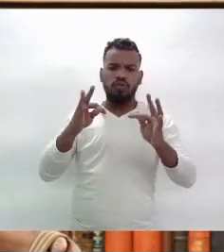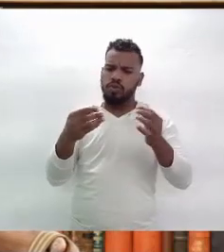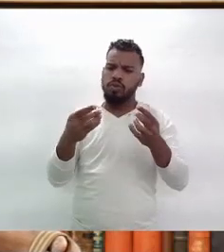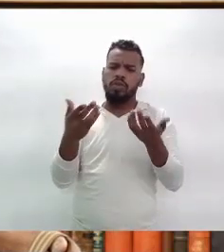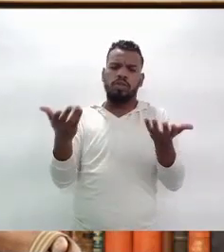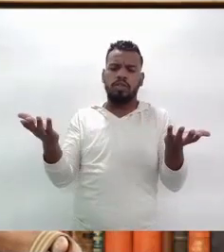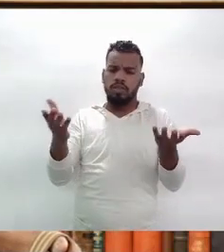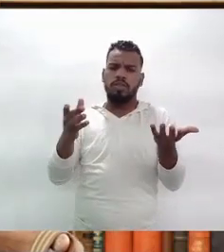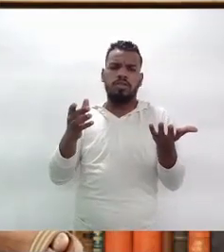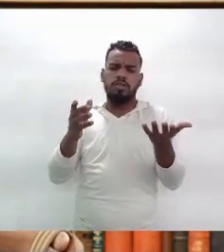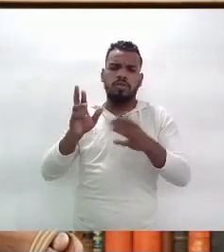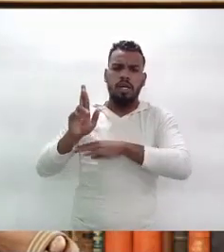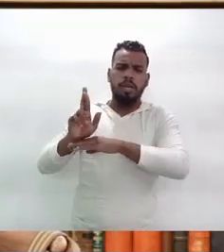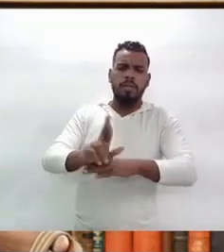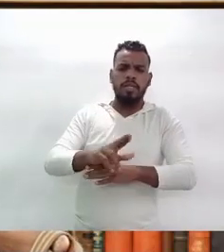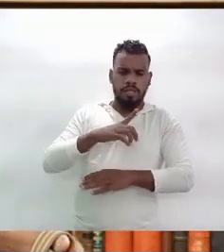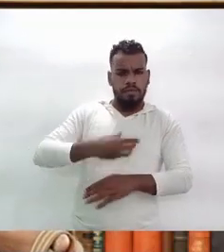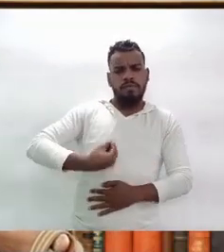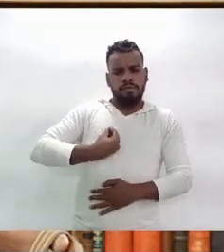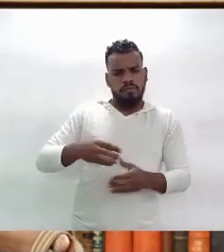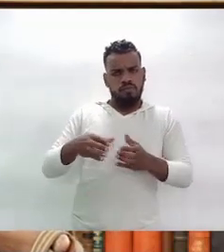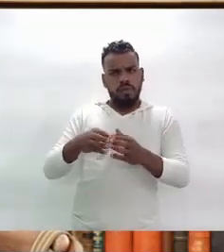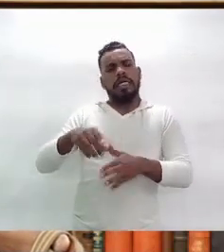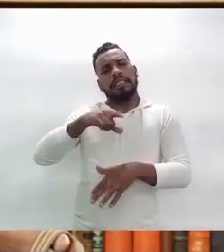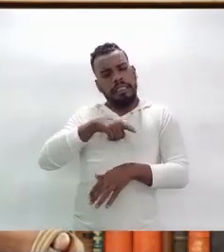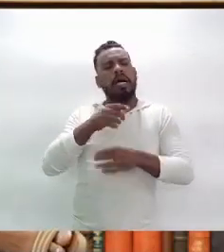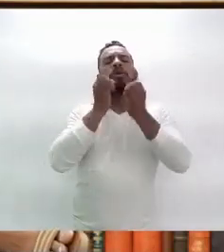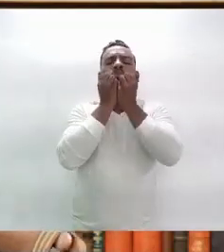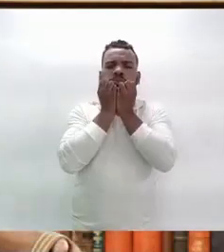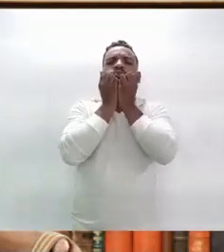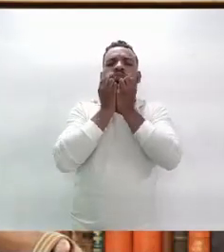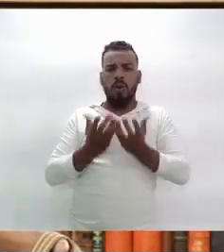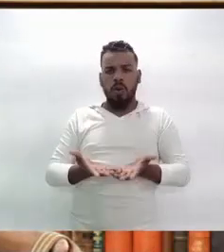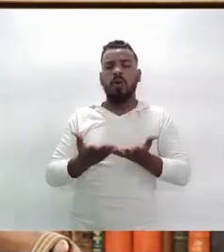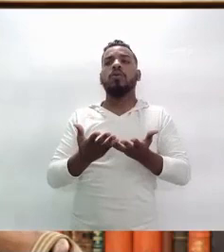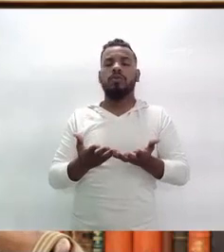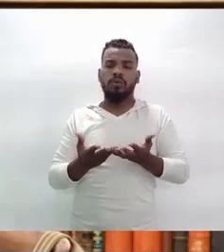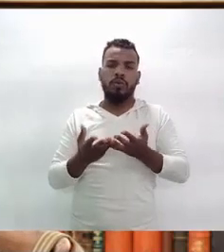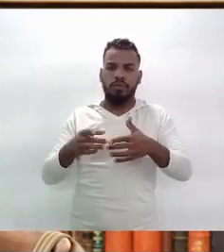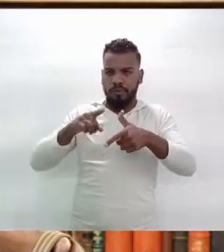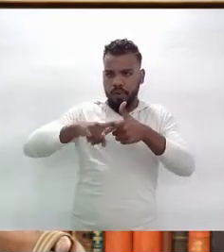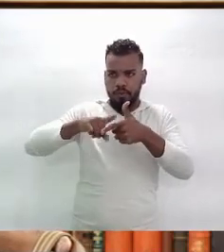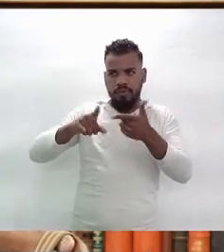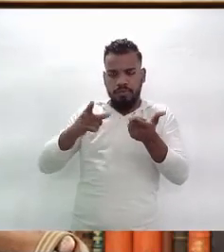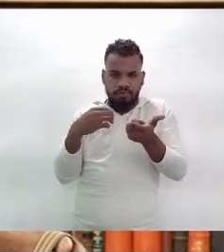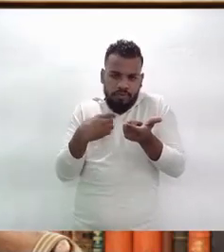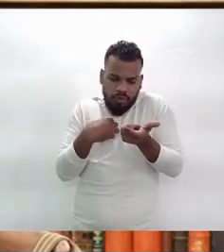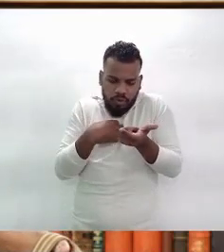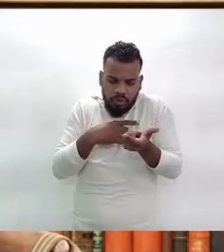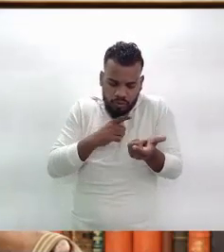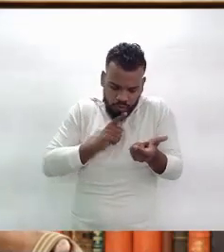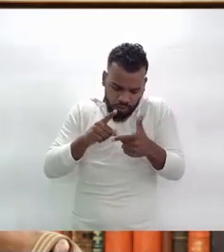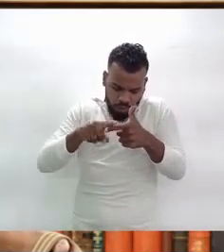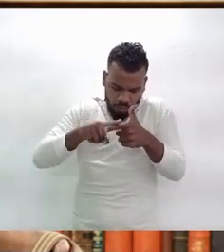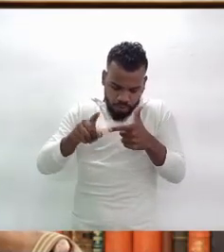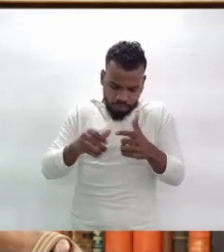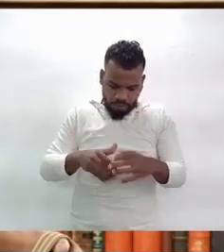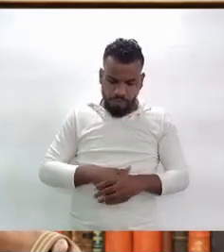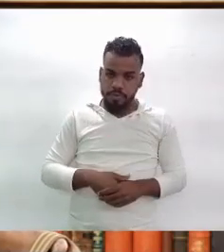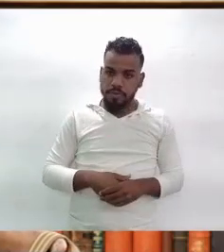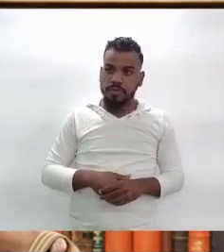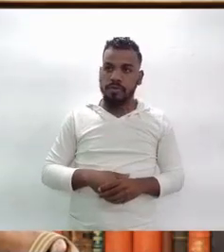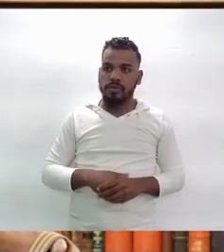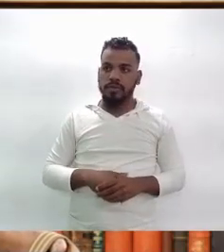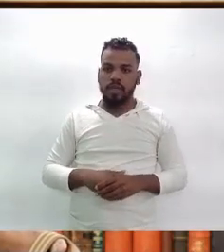se representar, tem espaço para vivenciar. É muito bom. Eu tenho um grande problema, eu vou confessar com o professor, com a ideia de